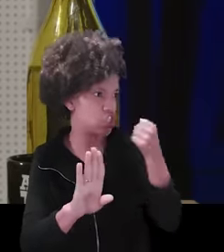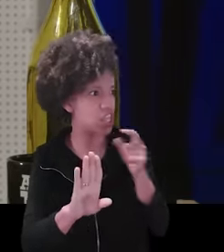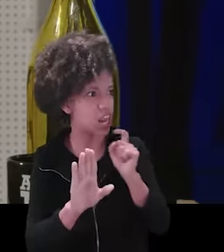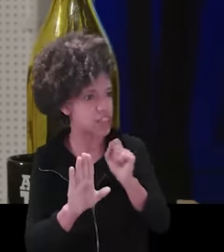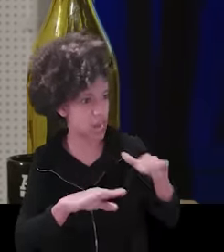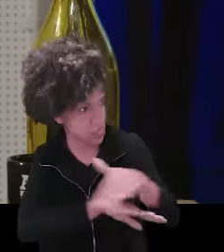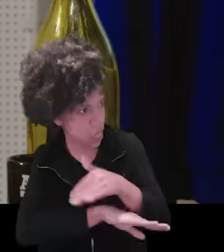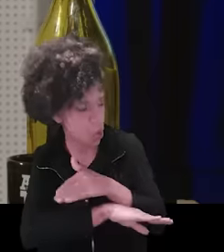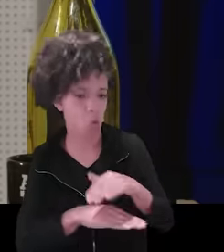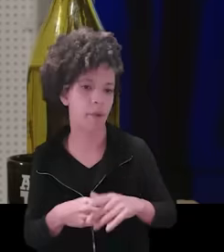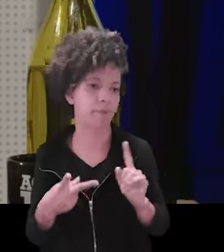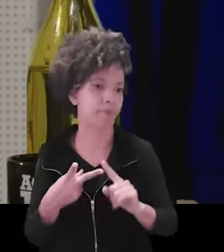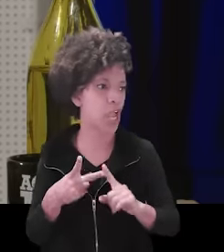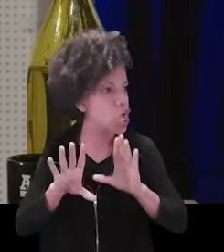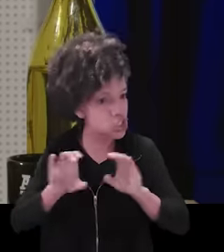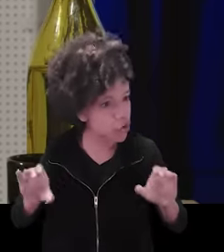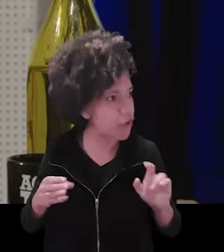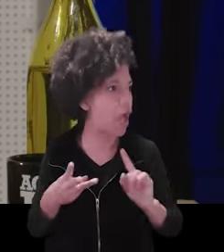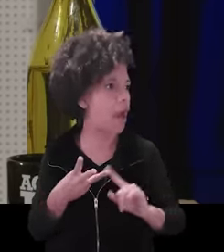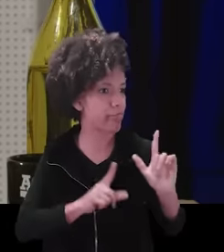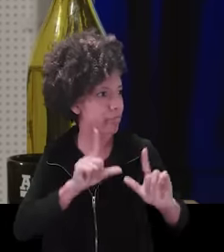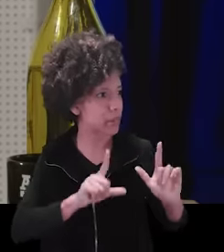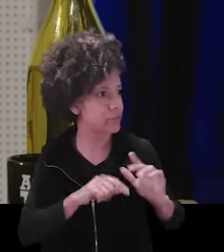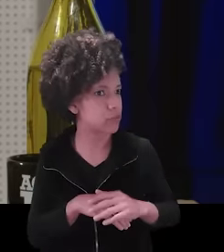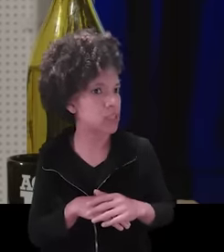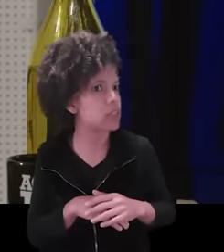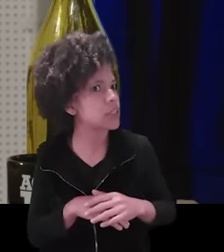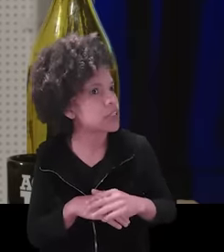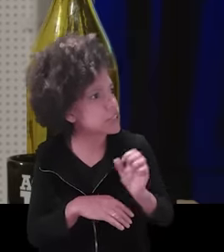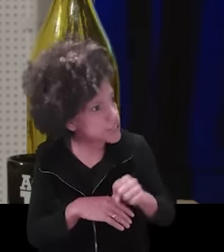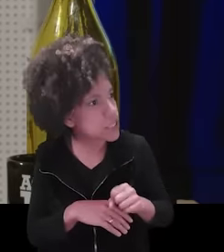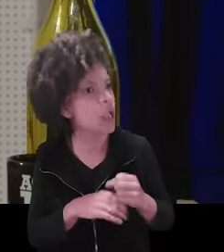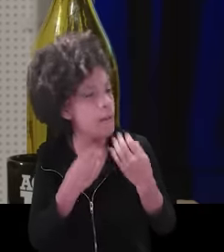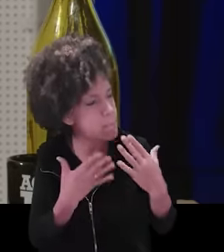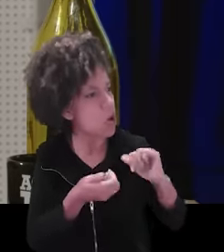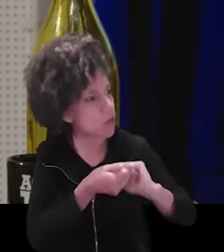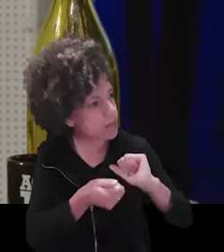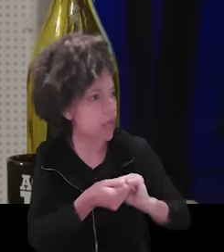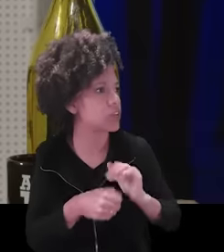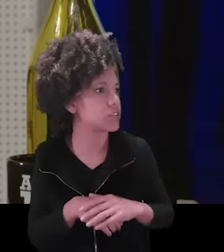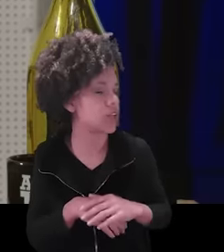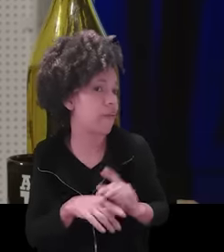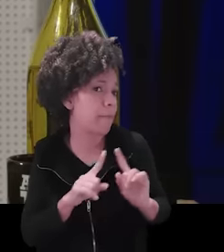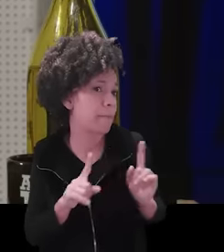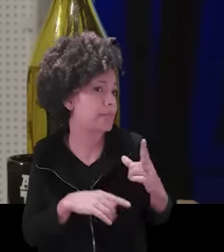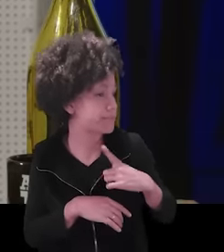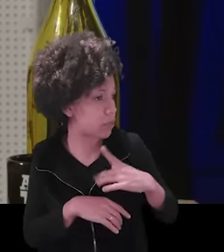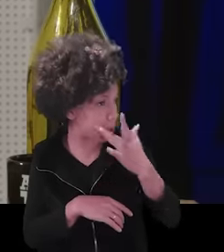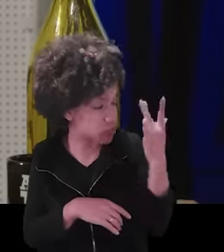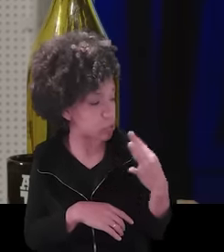vezes geladeira na rua é sofá televisão e São coisas que estão funcionando porque o estado assim